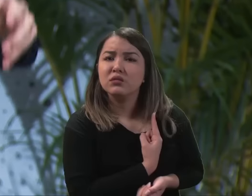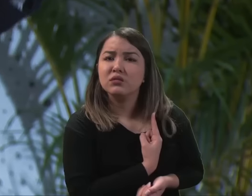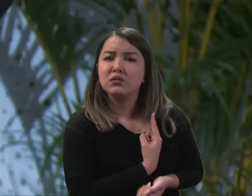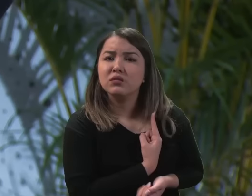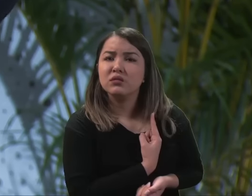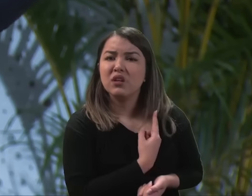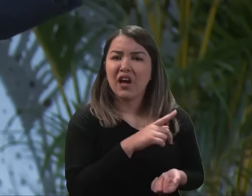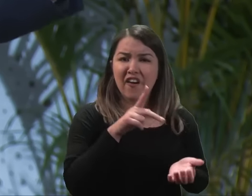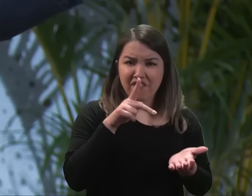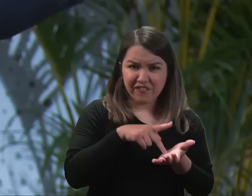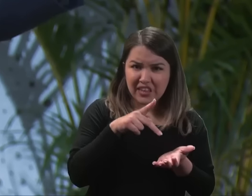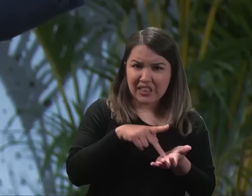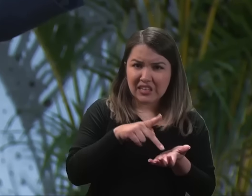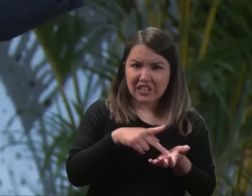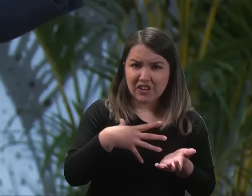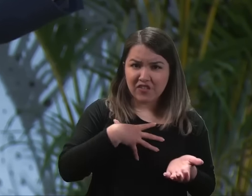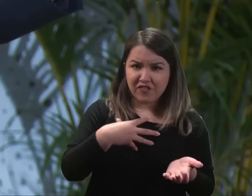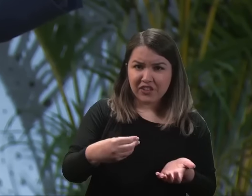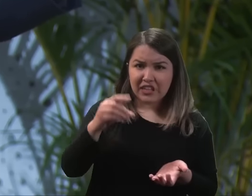verdadeiros filhos de Israel